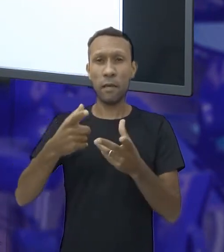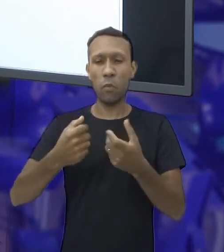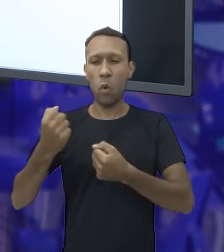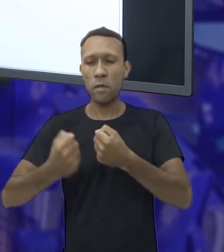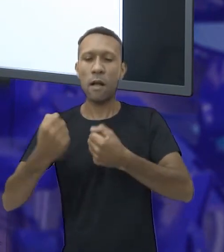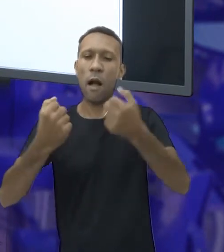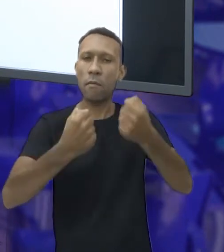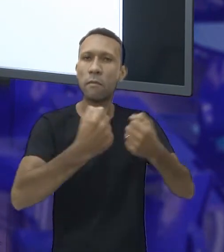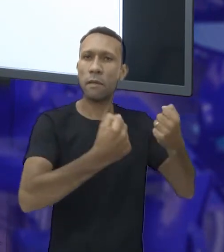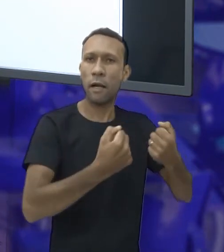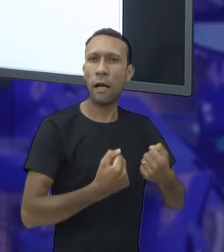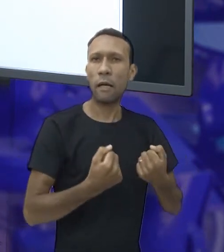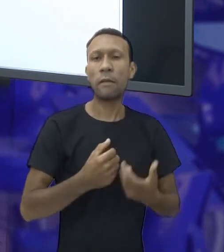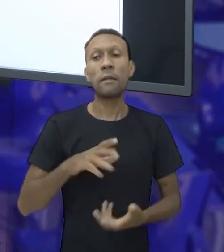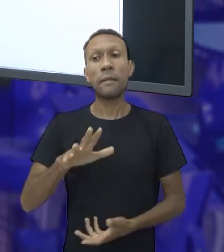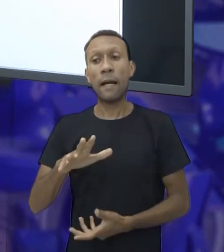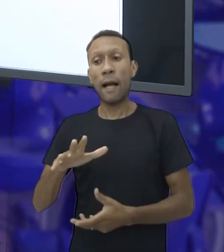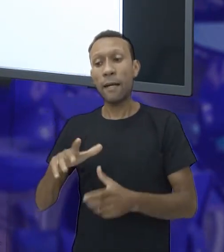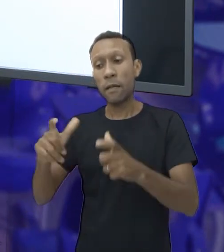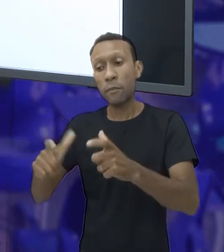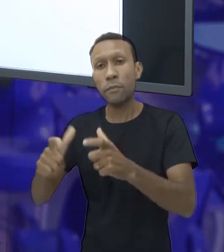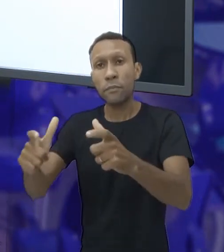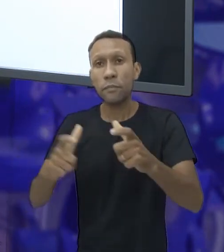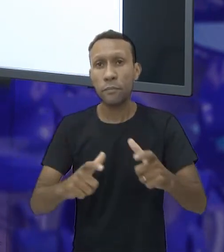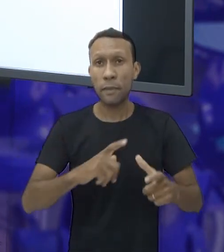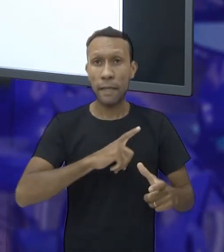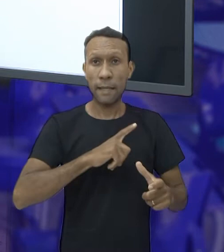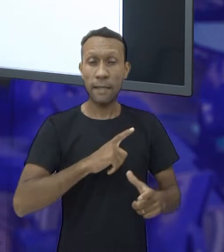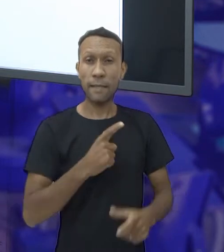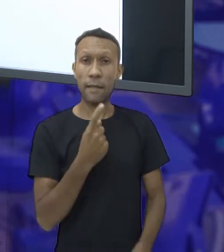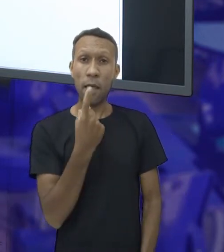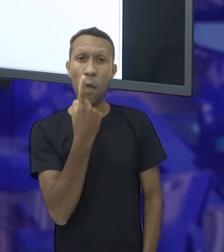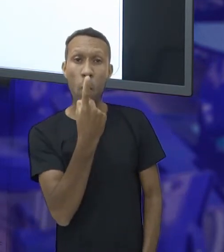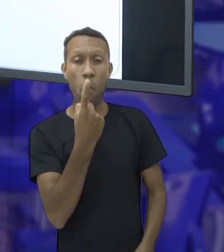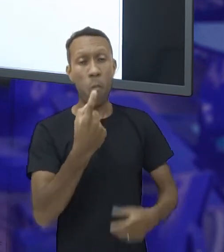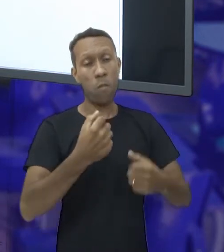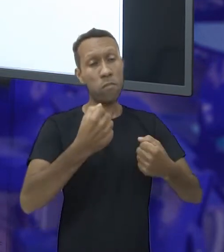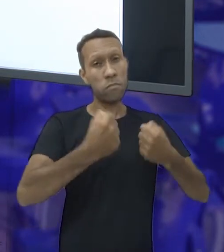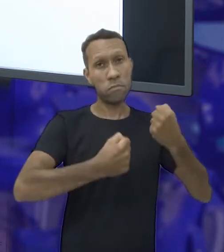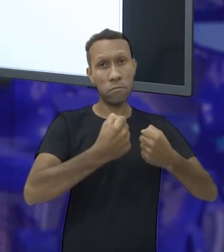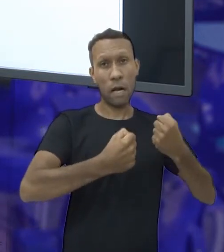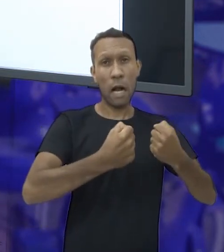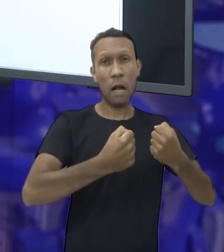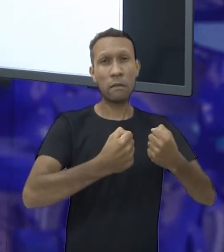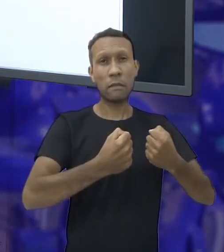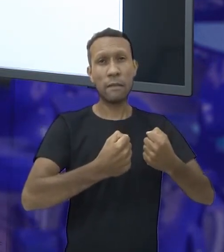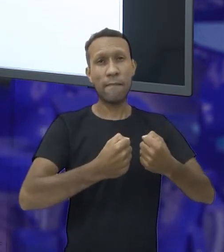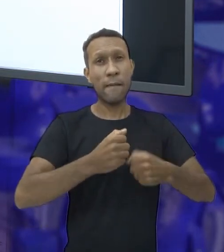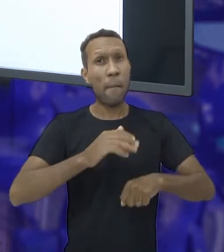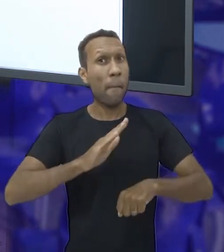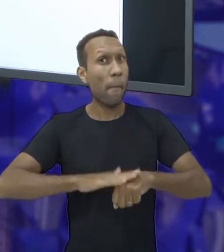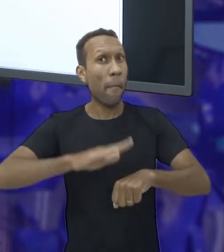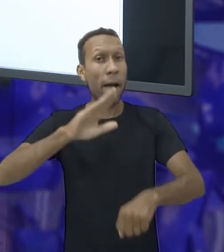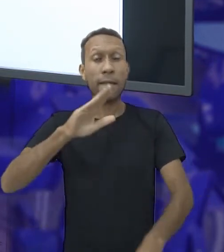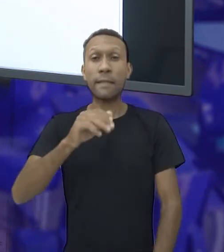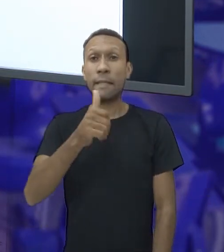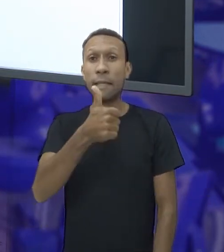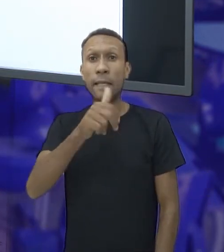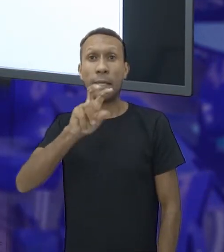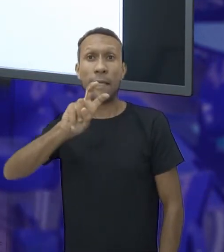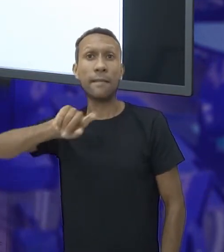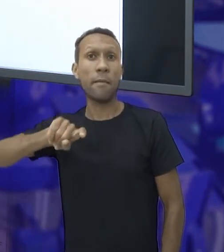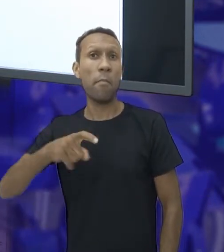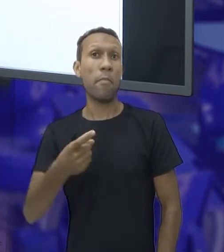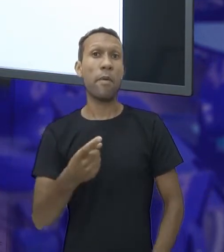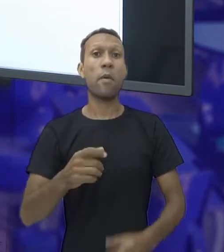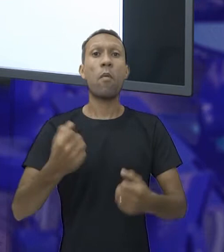que cada concessionária tivesse um carro, se tem 1000, 15, então 15 mil. Então eles fariam 15 mil carros. Aí